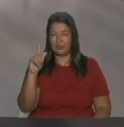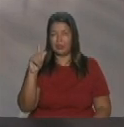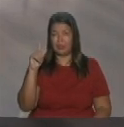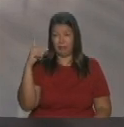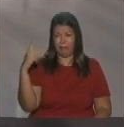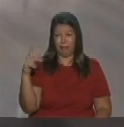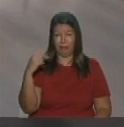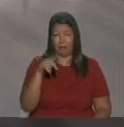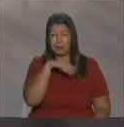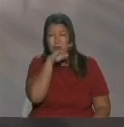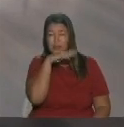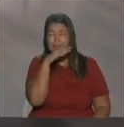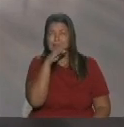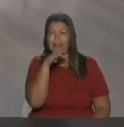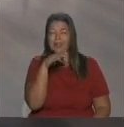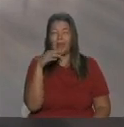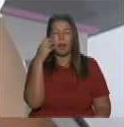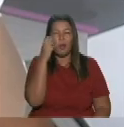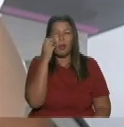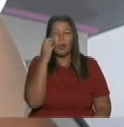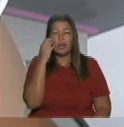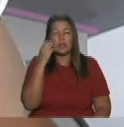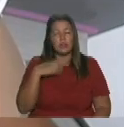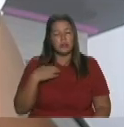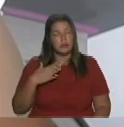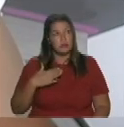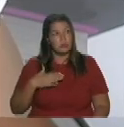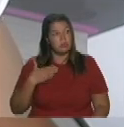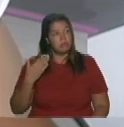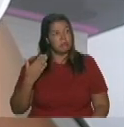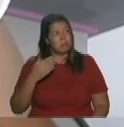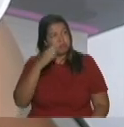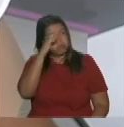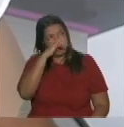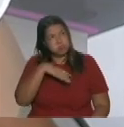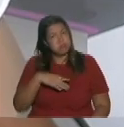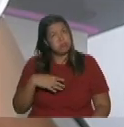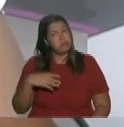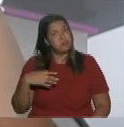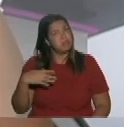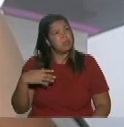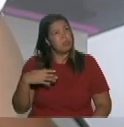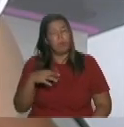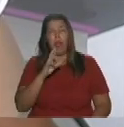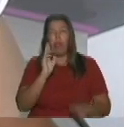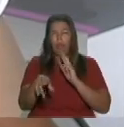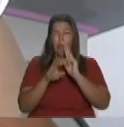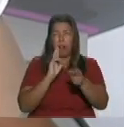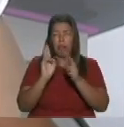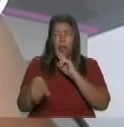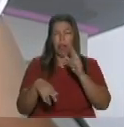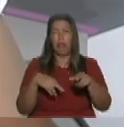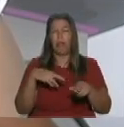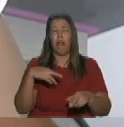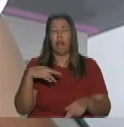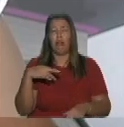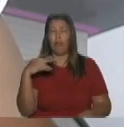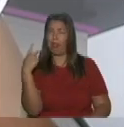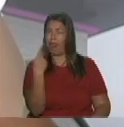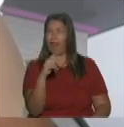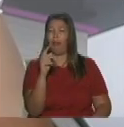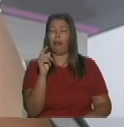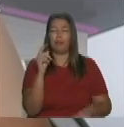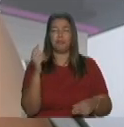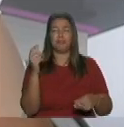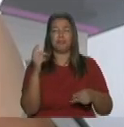Porque a Peppa ela é extremamente abusada, ela é mal criada, ela, sabe, ela é respondona,